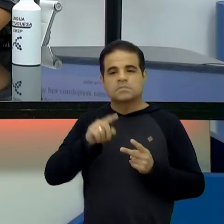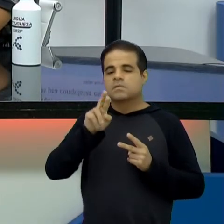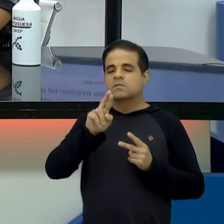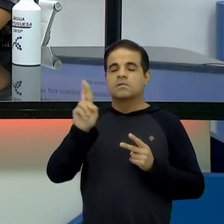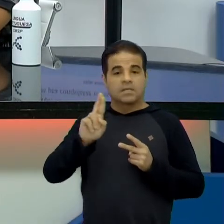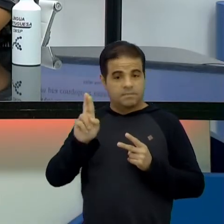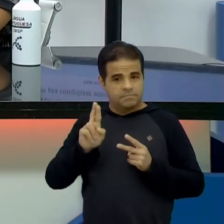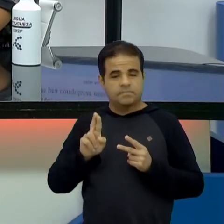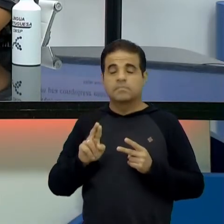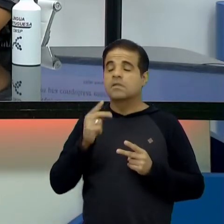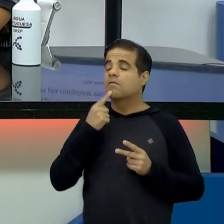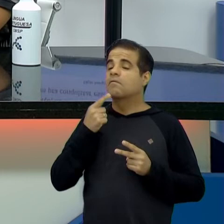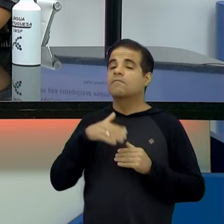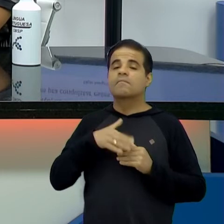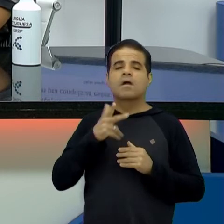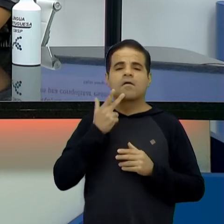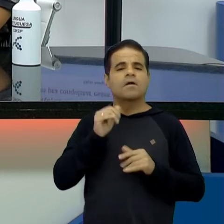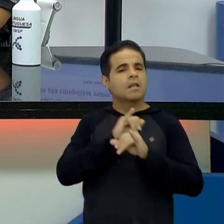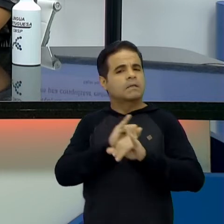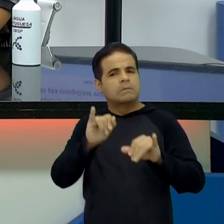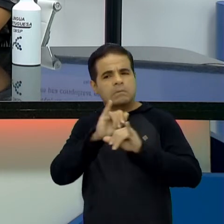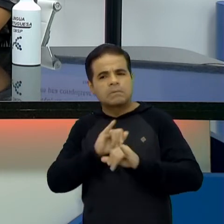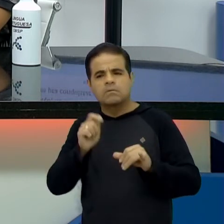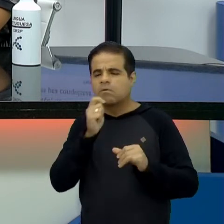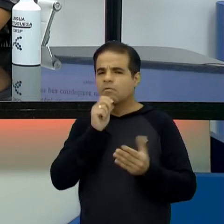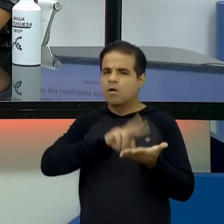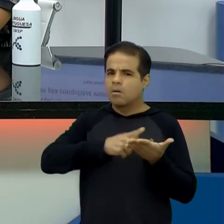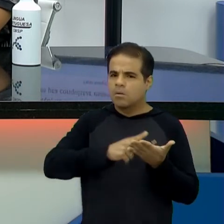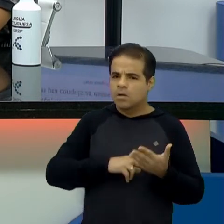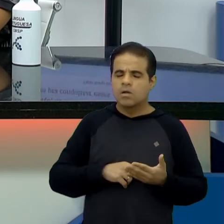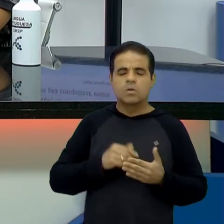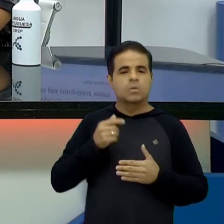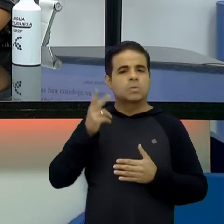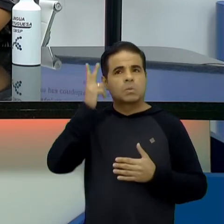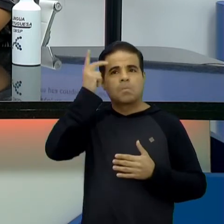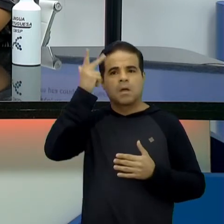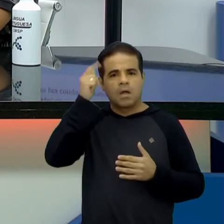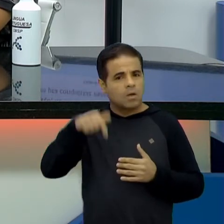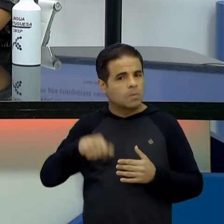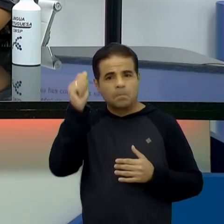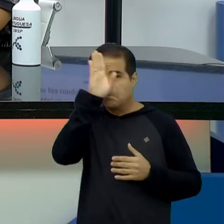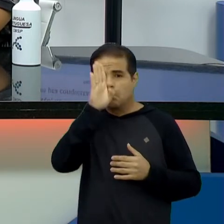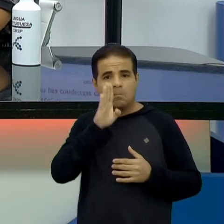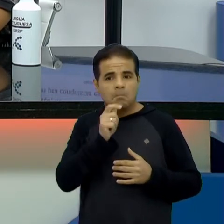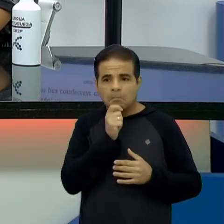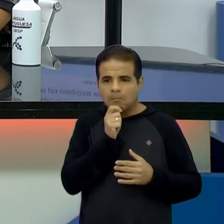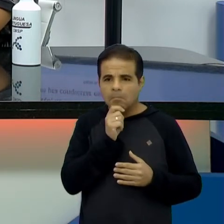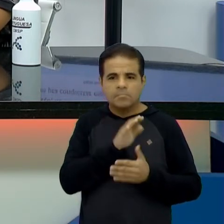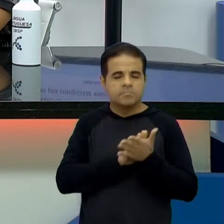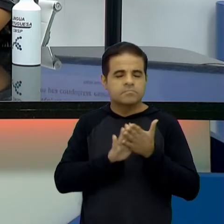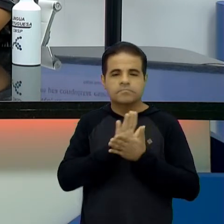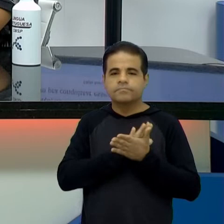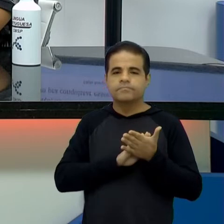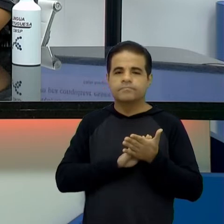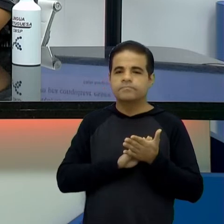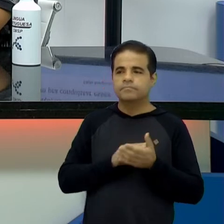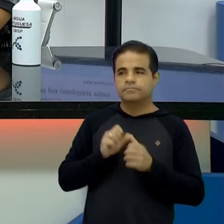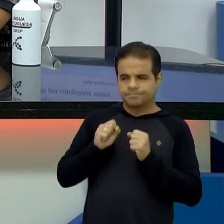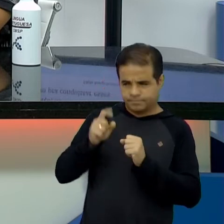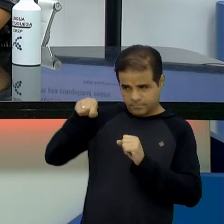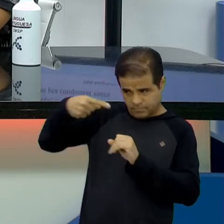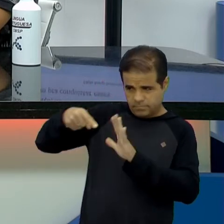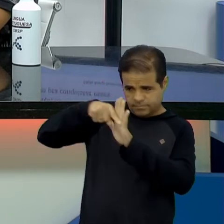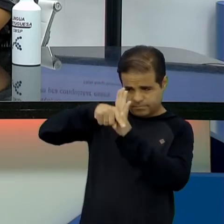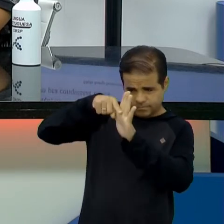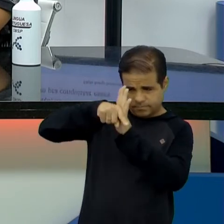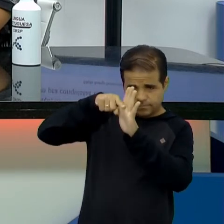que... Quem que fala? Não é divulgado, não é muito tradicional aqui no Brasil. Nem tem a divulgação na mídia, né? Eles puderam pesquisar